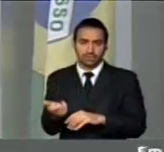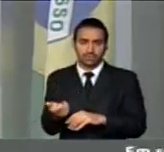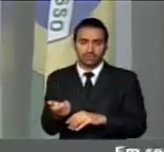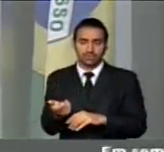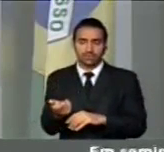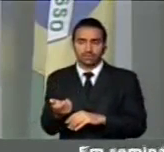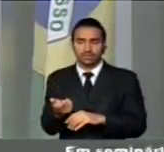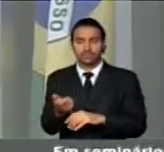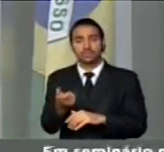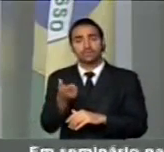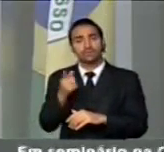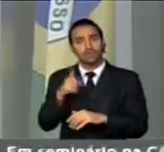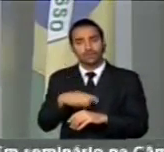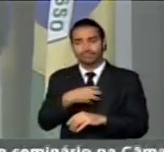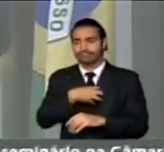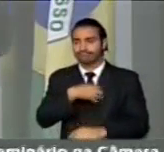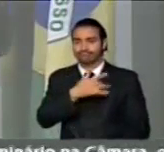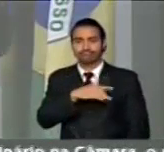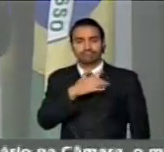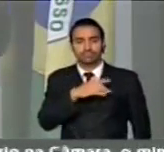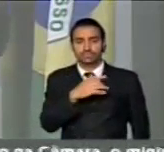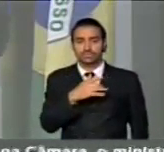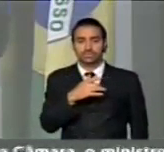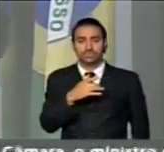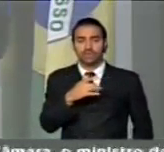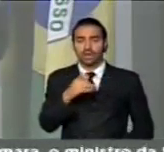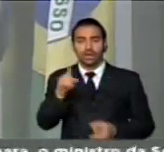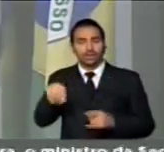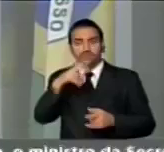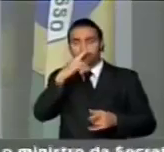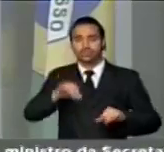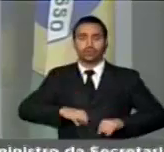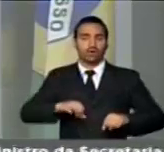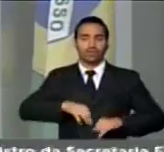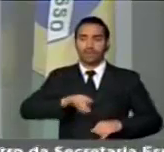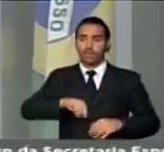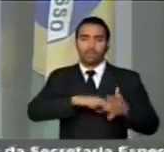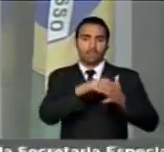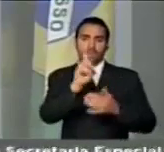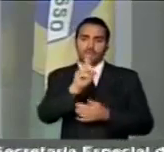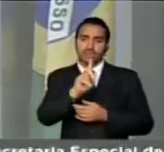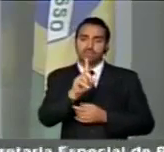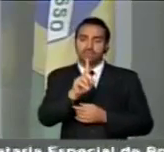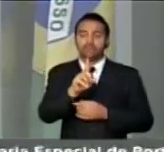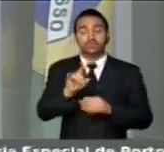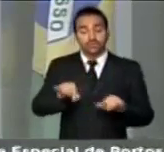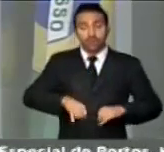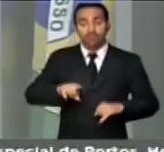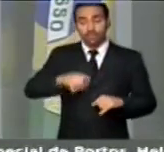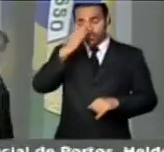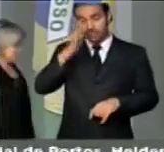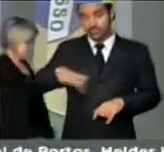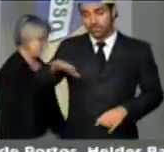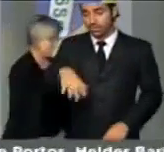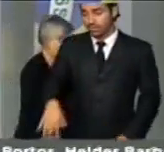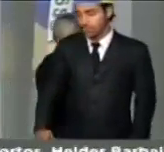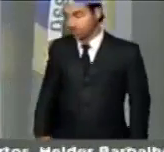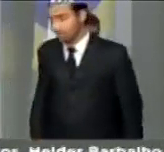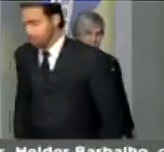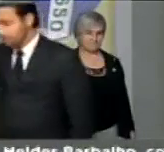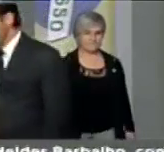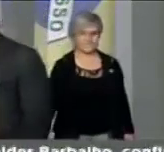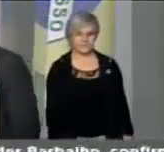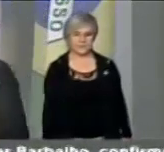WhatsApp é uma pena, não à empresa, né? É uma pena ao cidadão que se beneficia, ao usuário,